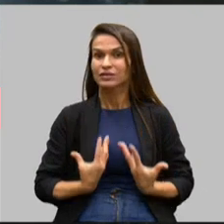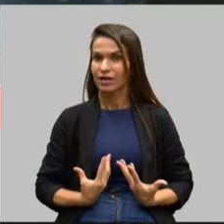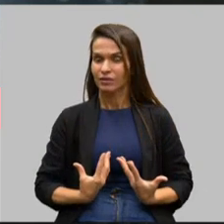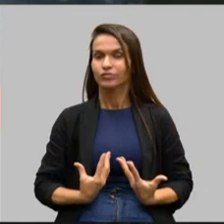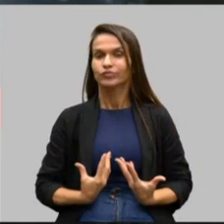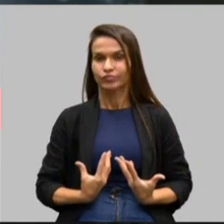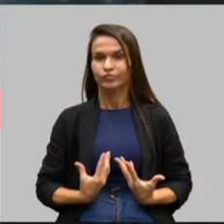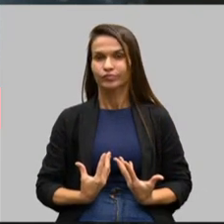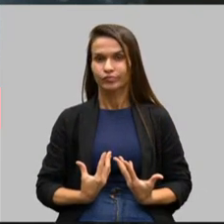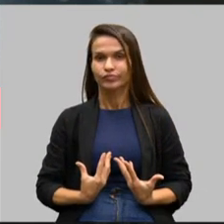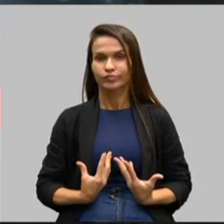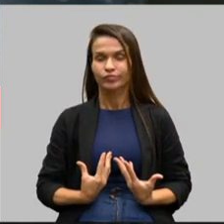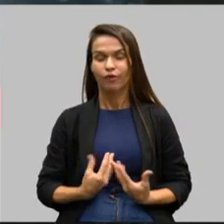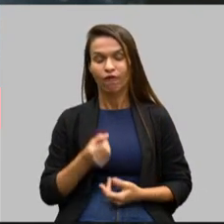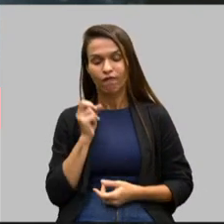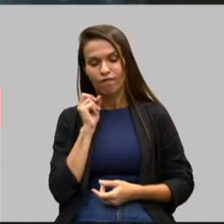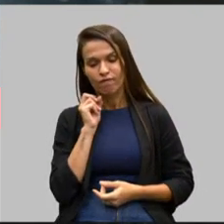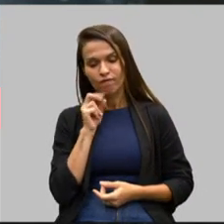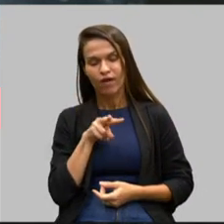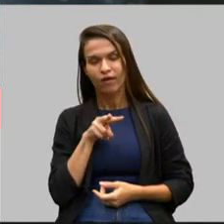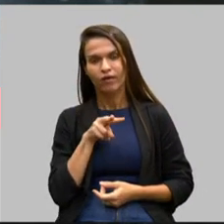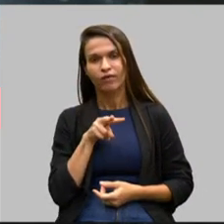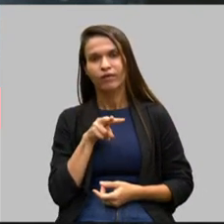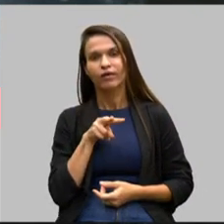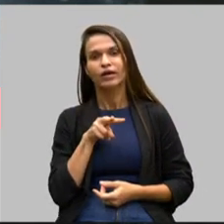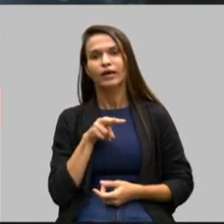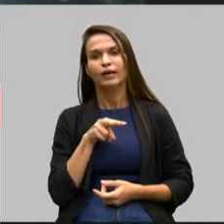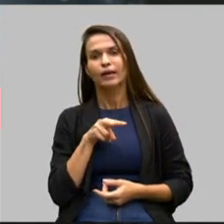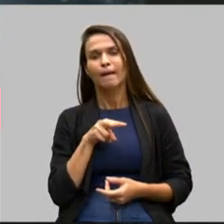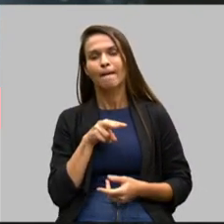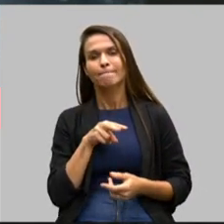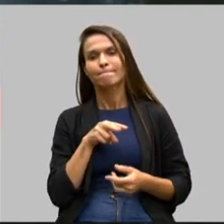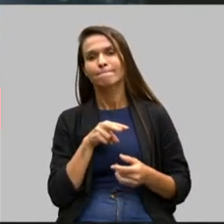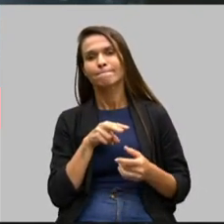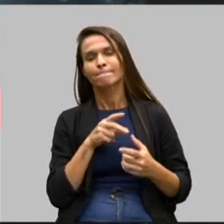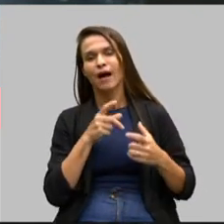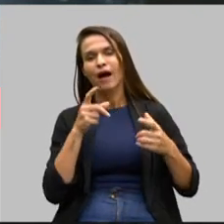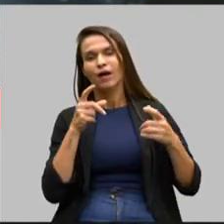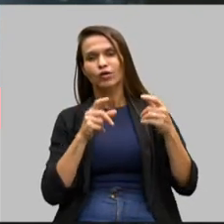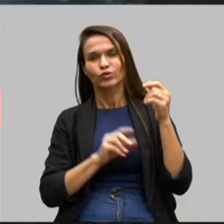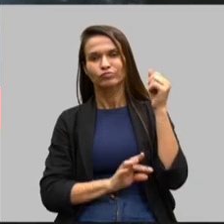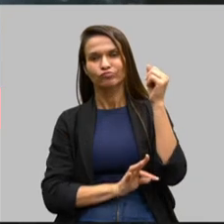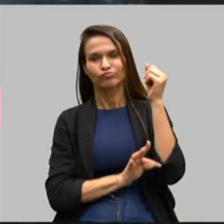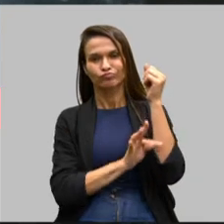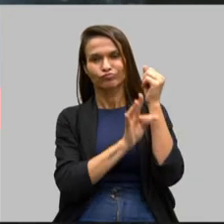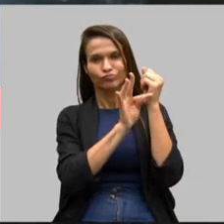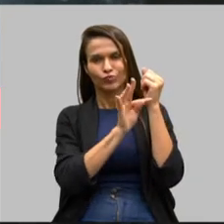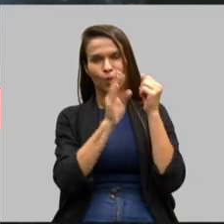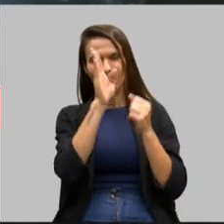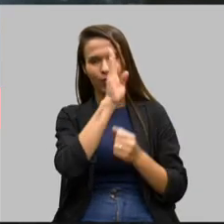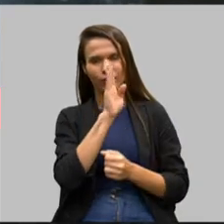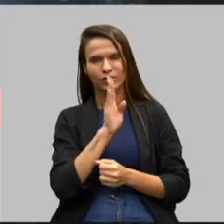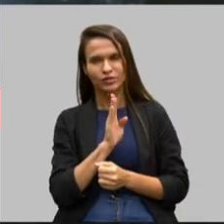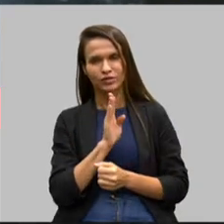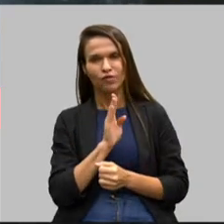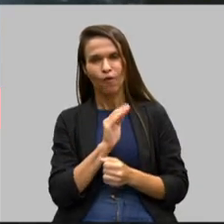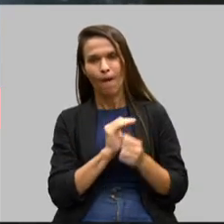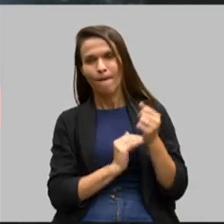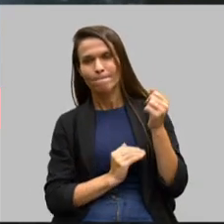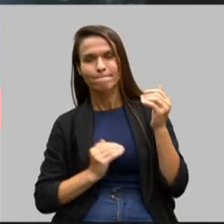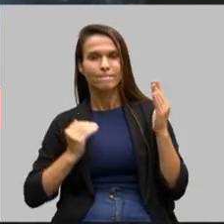Ver que a maior temperatura, parece que alguém disse aqui do Brasil, mas parece que foi a maior